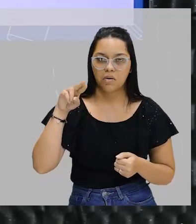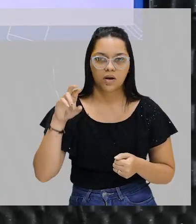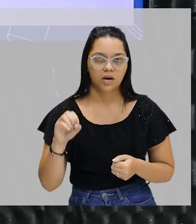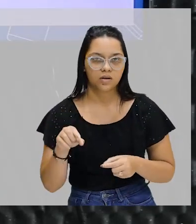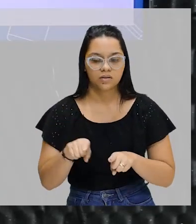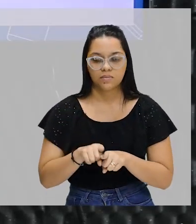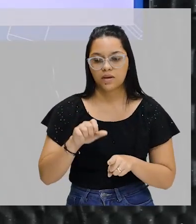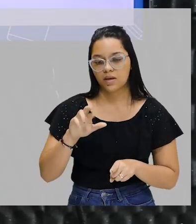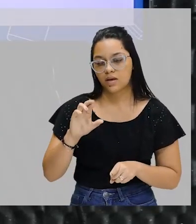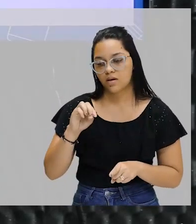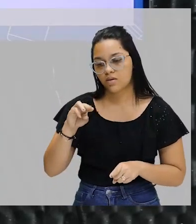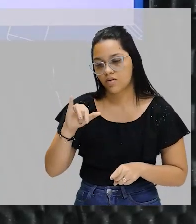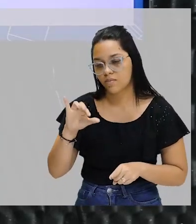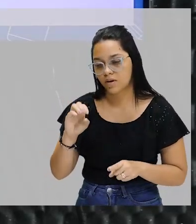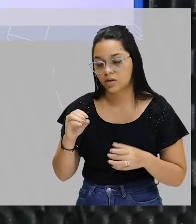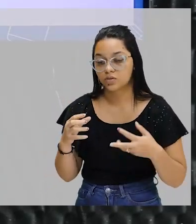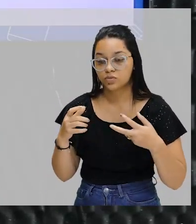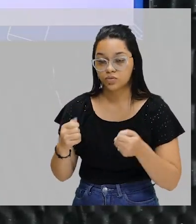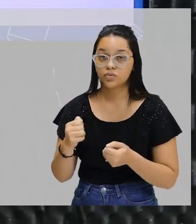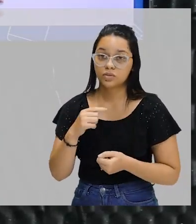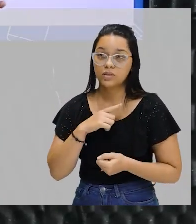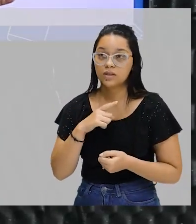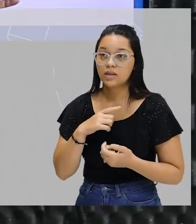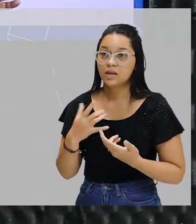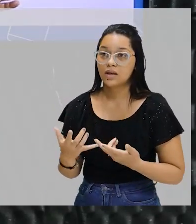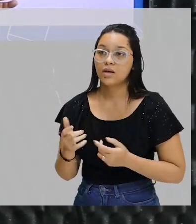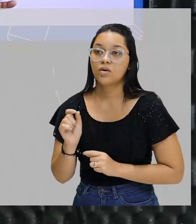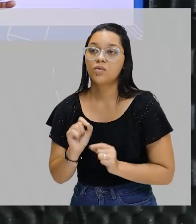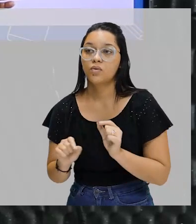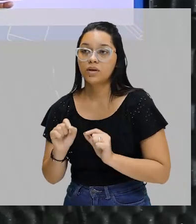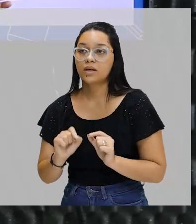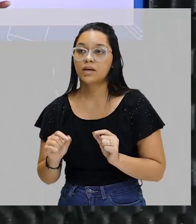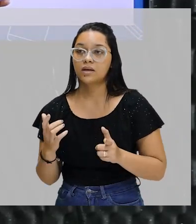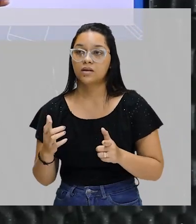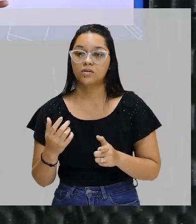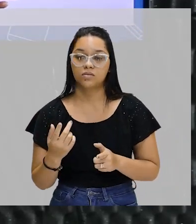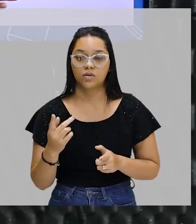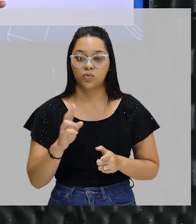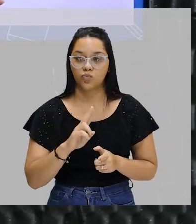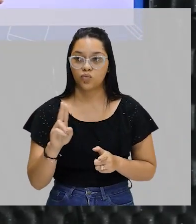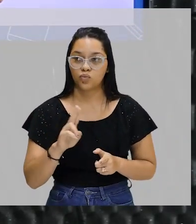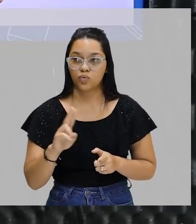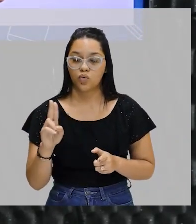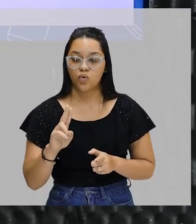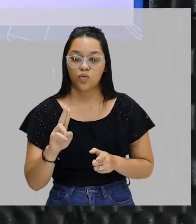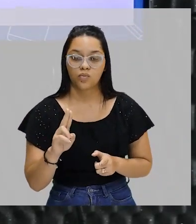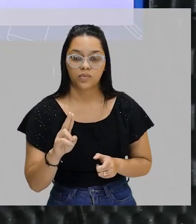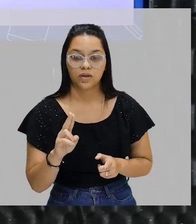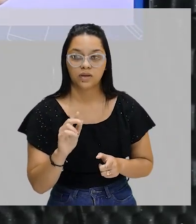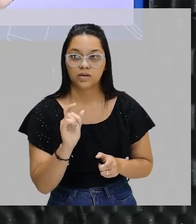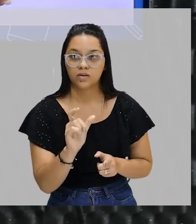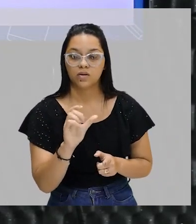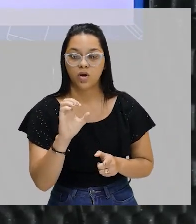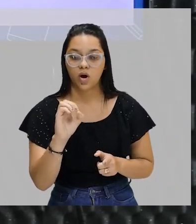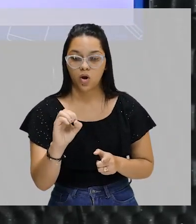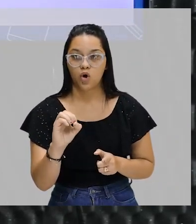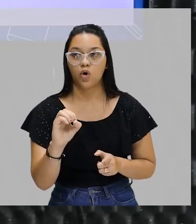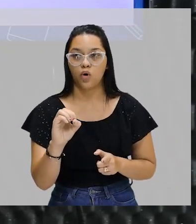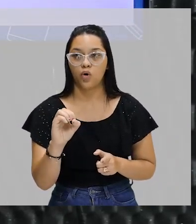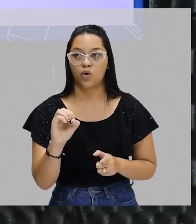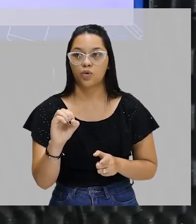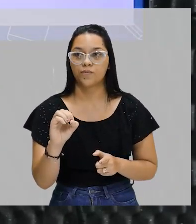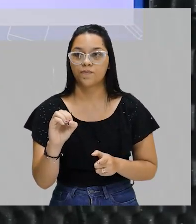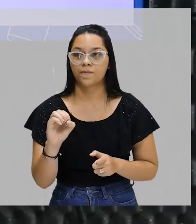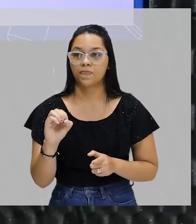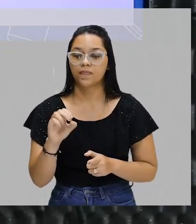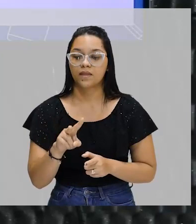cicloalcano, aromático, todo hidrocarboneto vai ter no seu nome a terminação O. Terminação